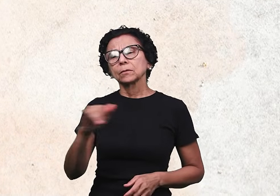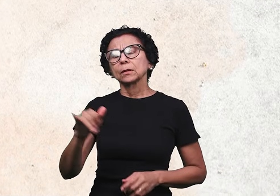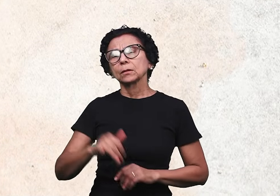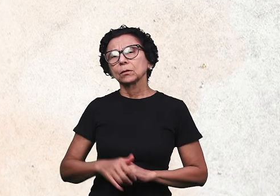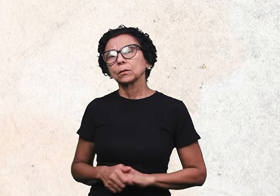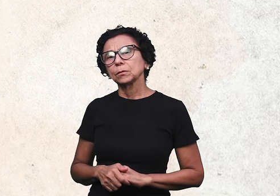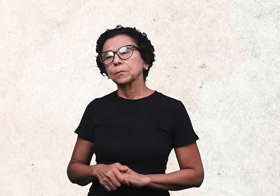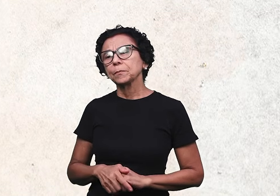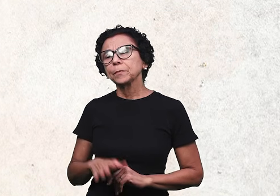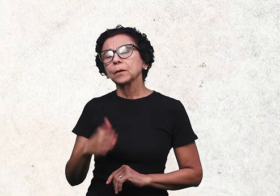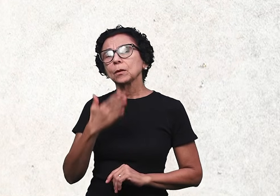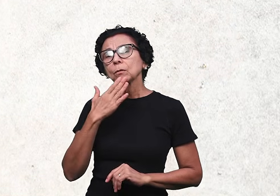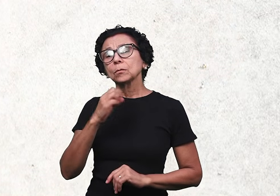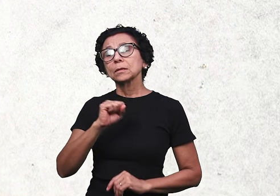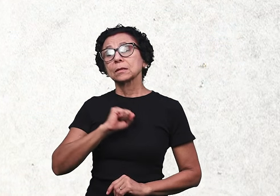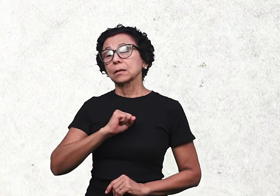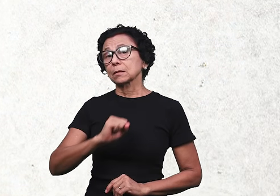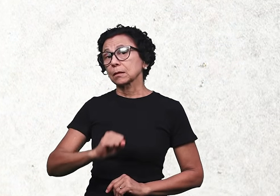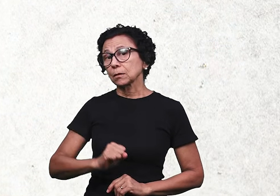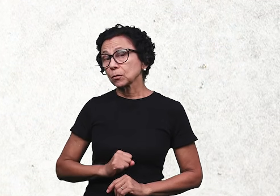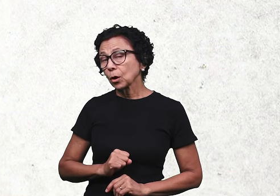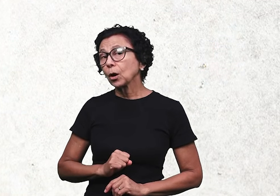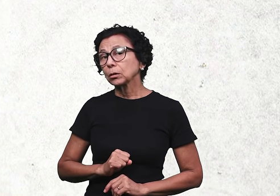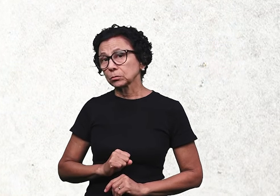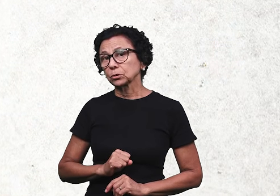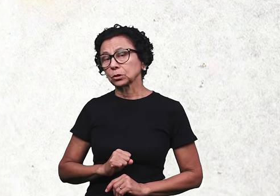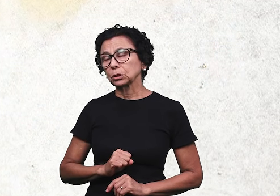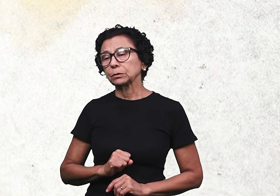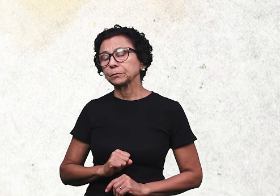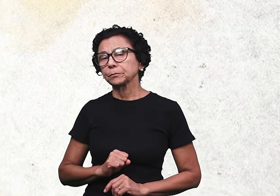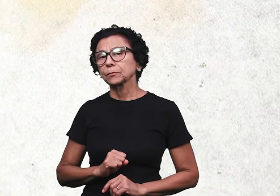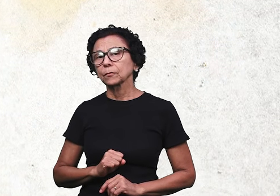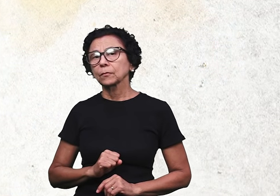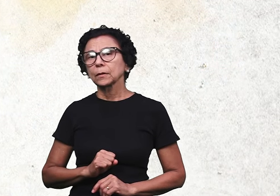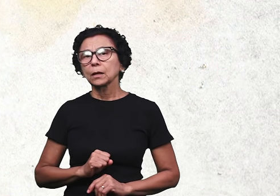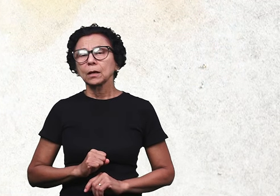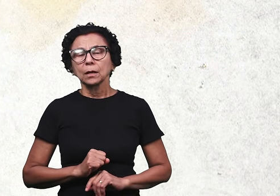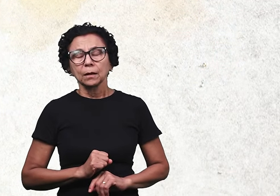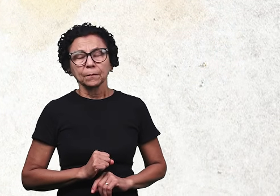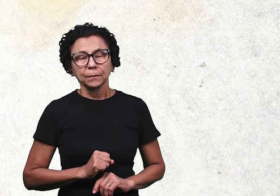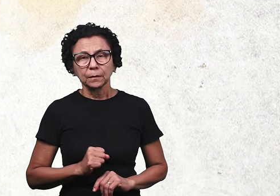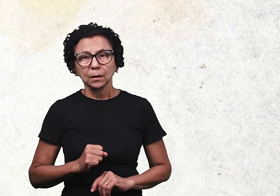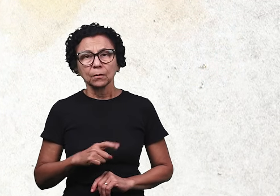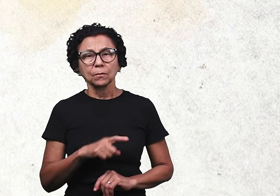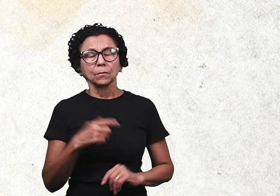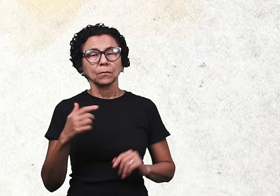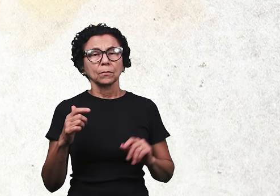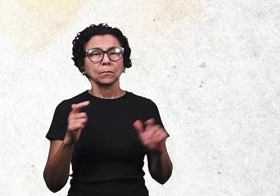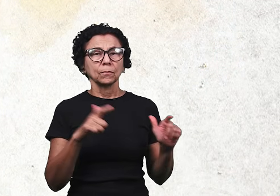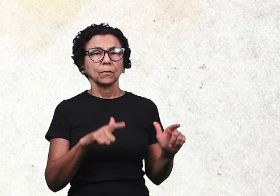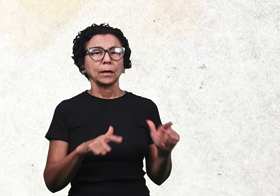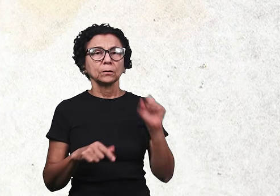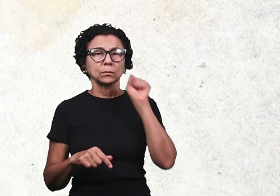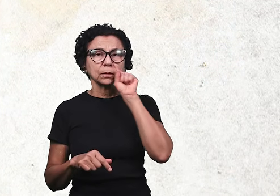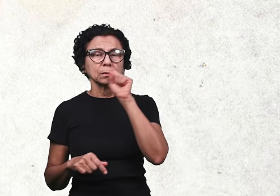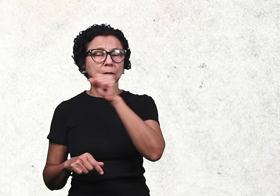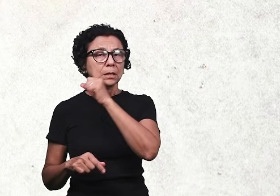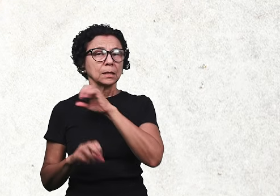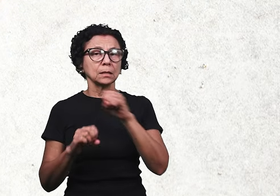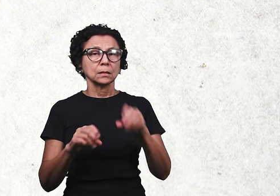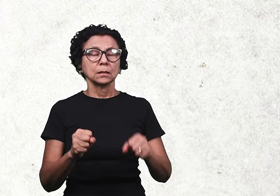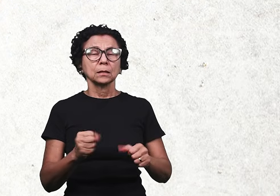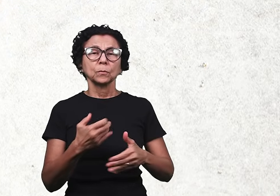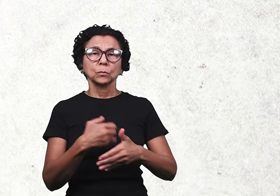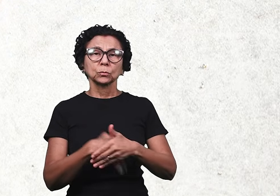que transportastes de lá, que ele vá e habite lá e lhes ensine o costume do Deus